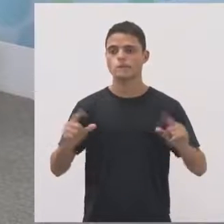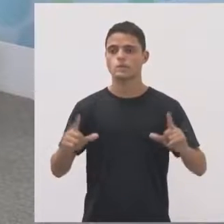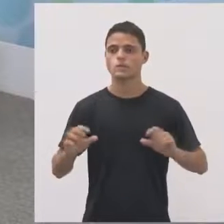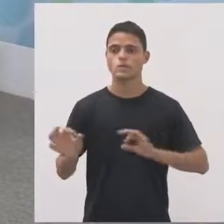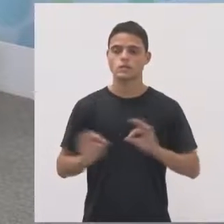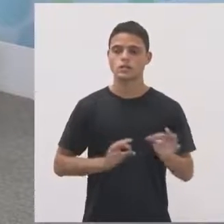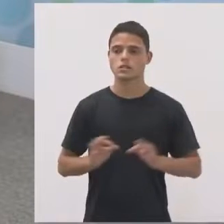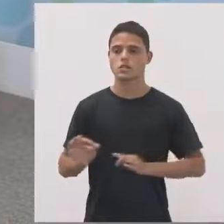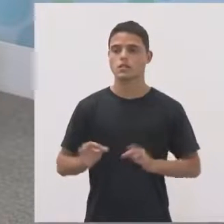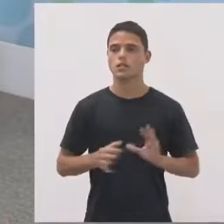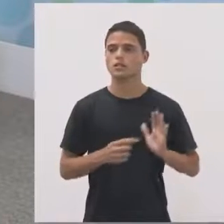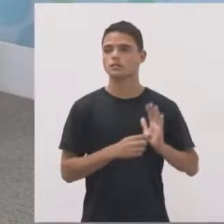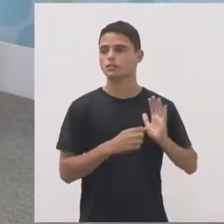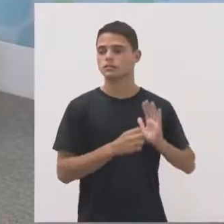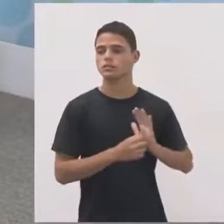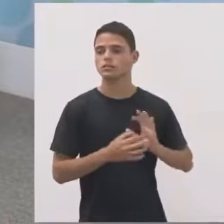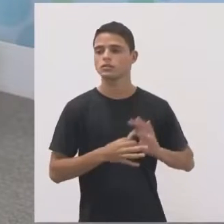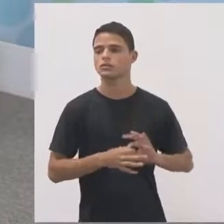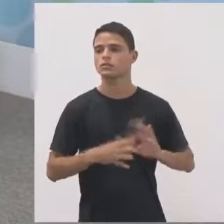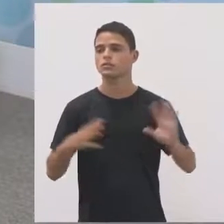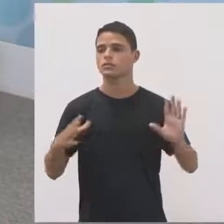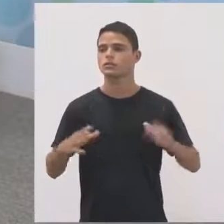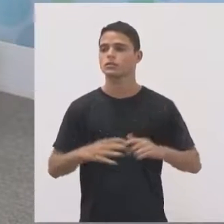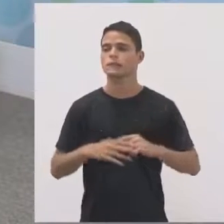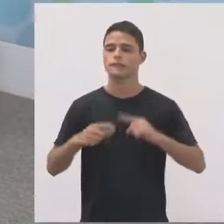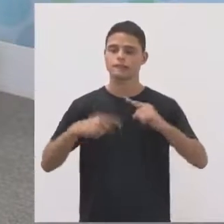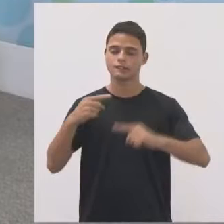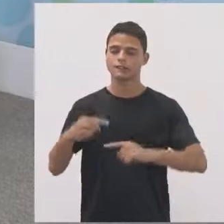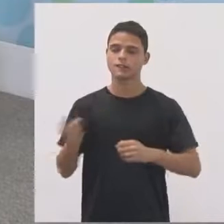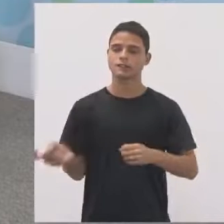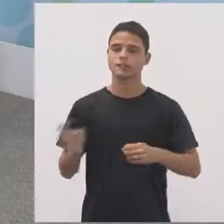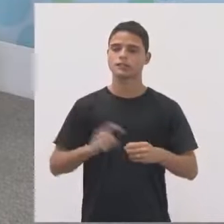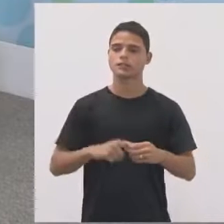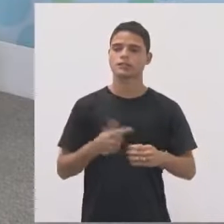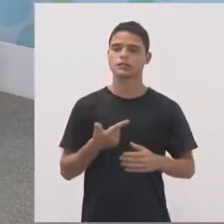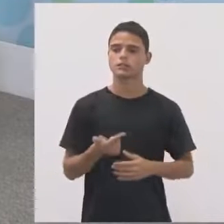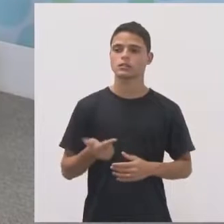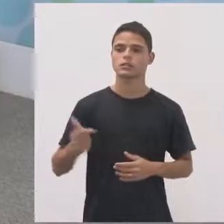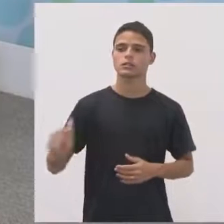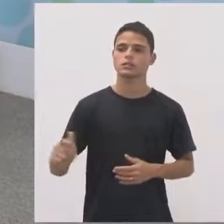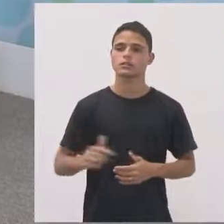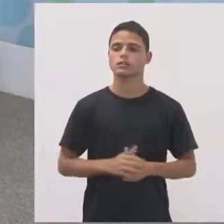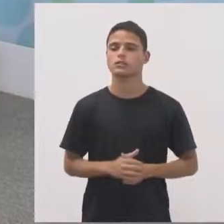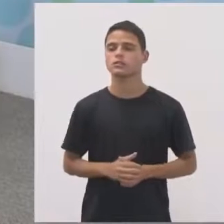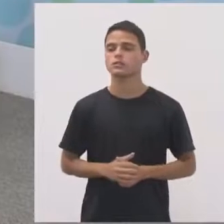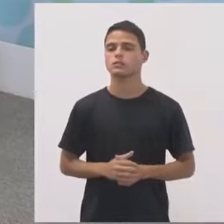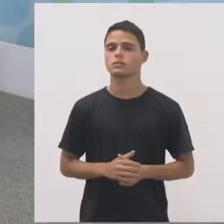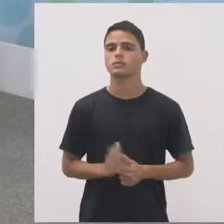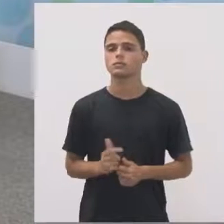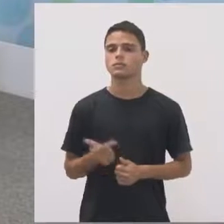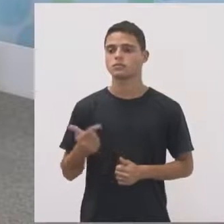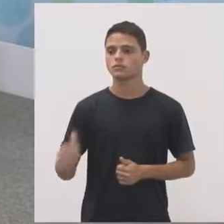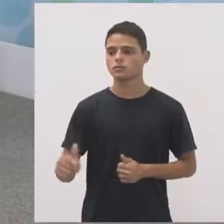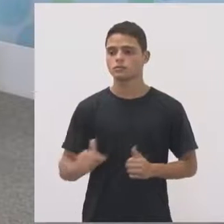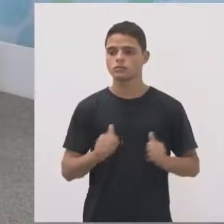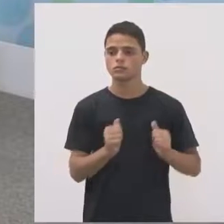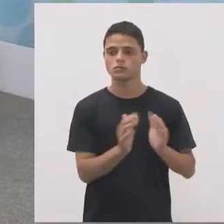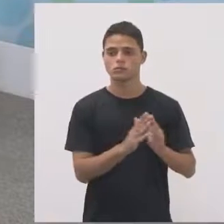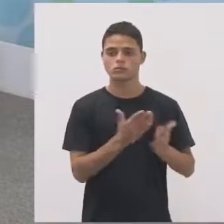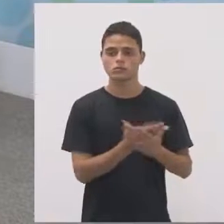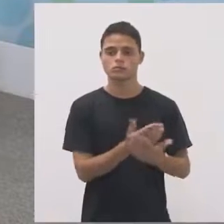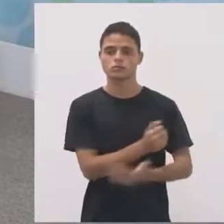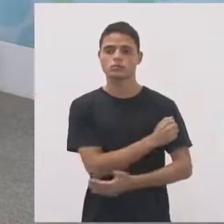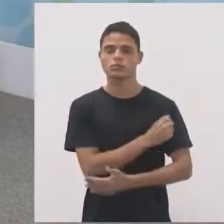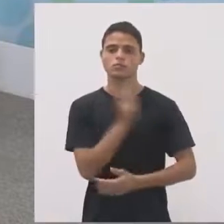Fazendo isso, ele vai desativar o seu proxy e você reinicia ele, que a próxima pessoa, né? O próximo professor, o próximo aluno consegue já entrar